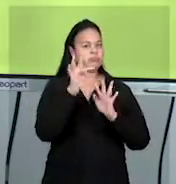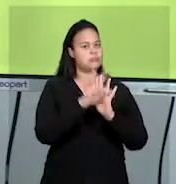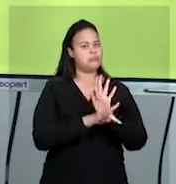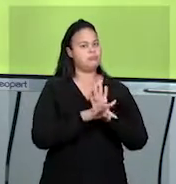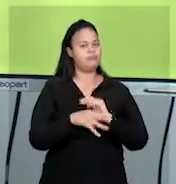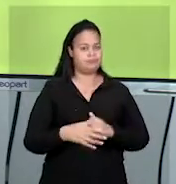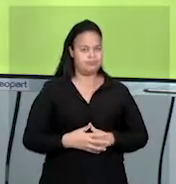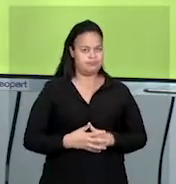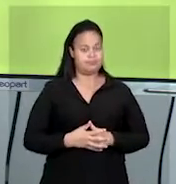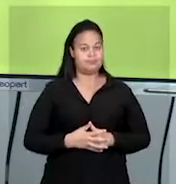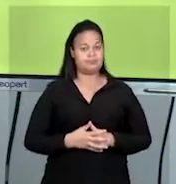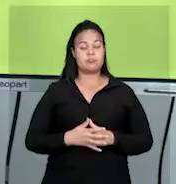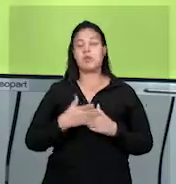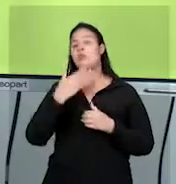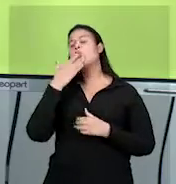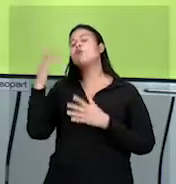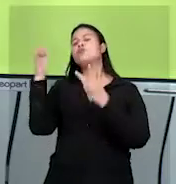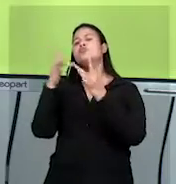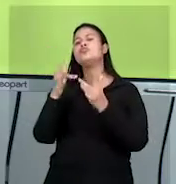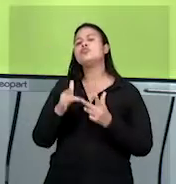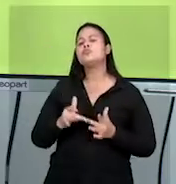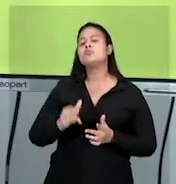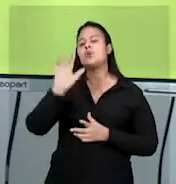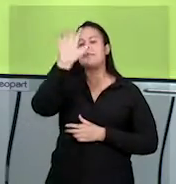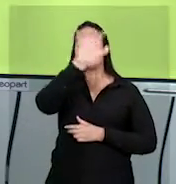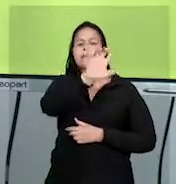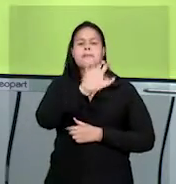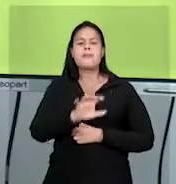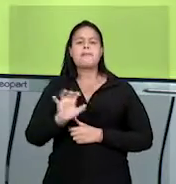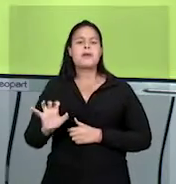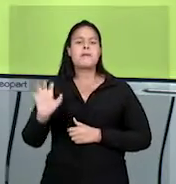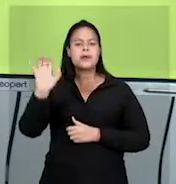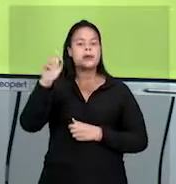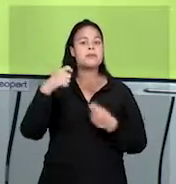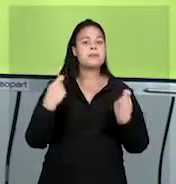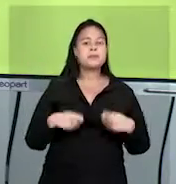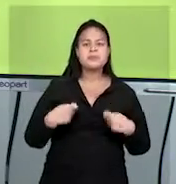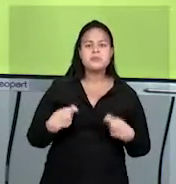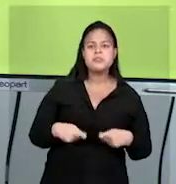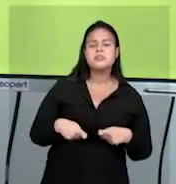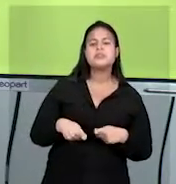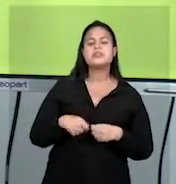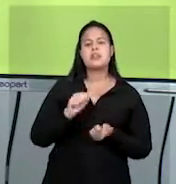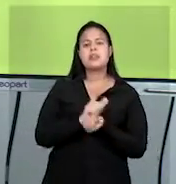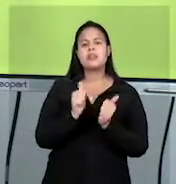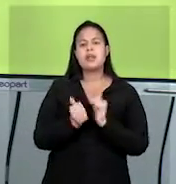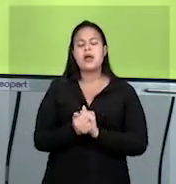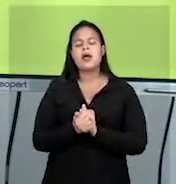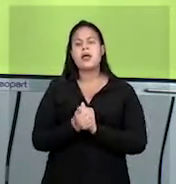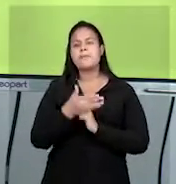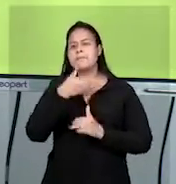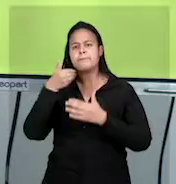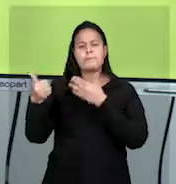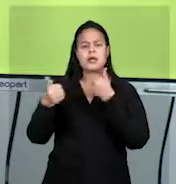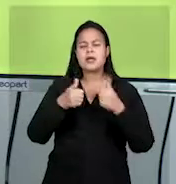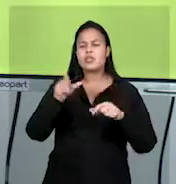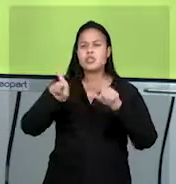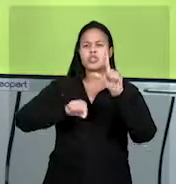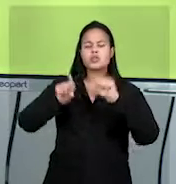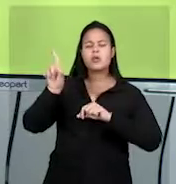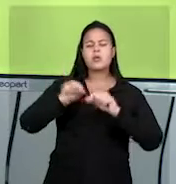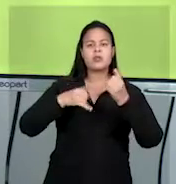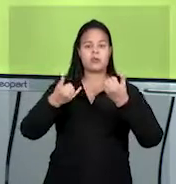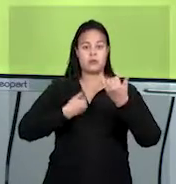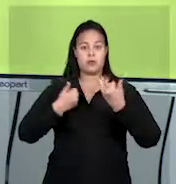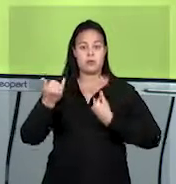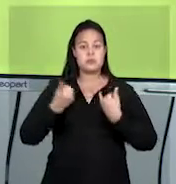a gente saber que tipo de mapa é necessário, que tipo de mapa é mais adequado para uma determinada informação,